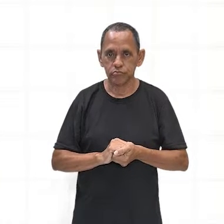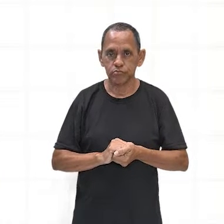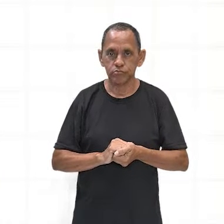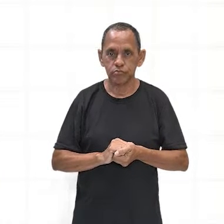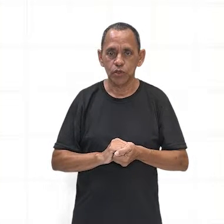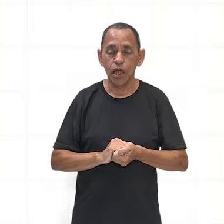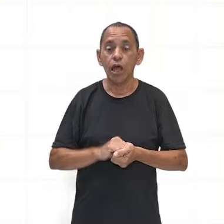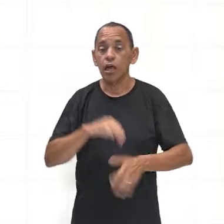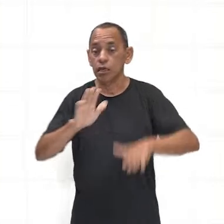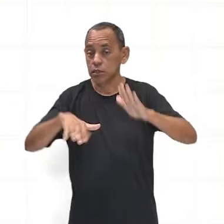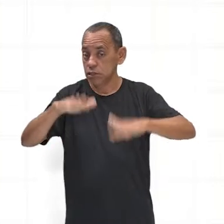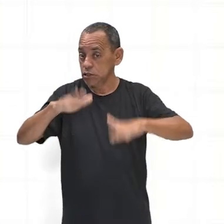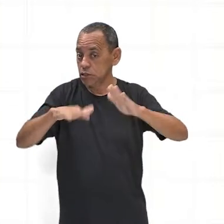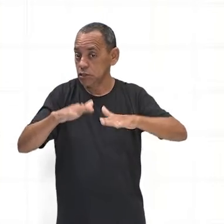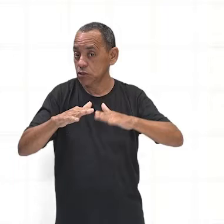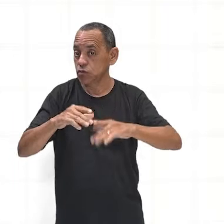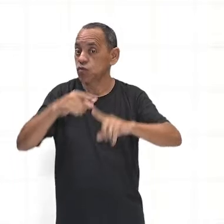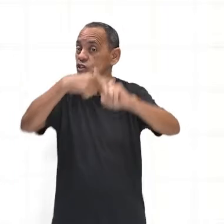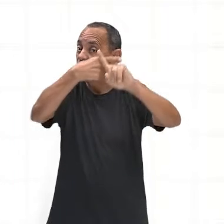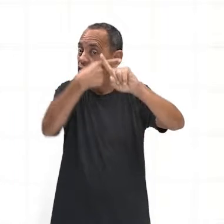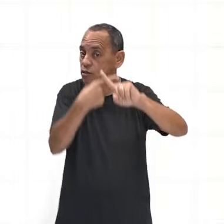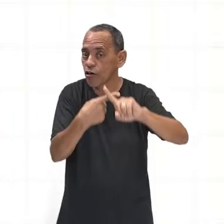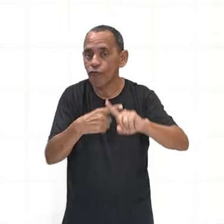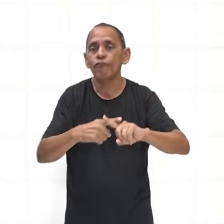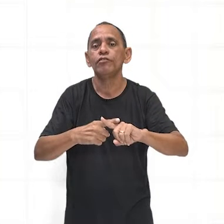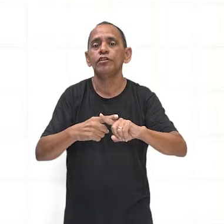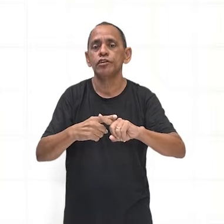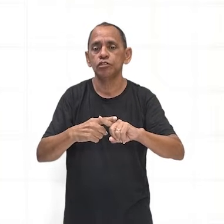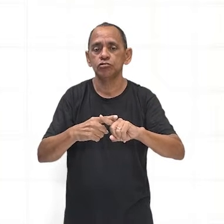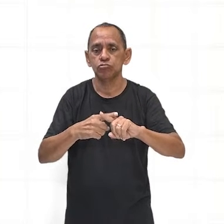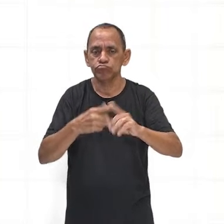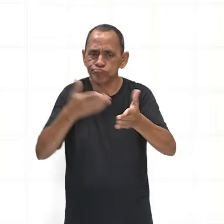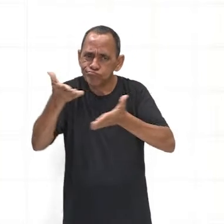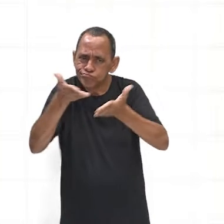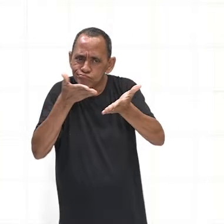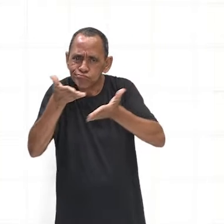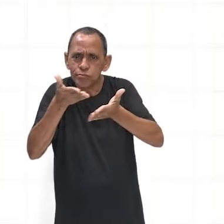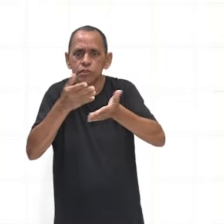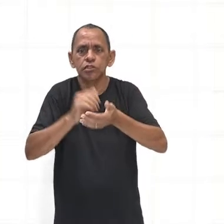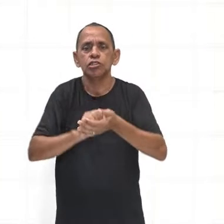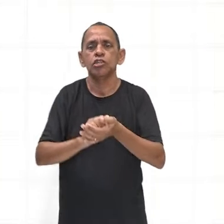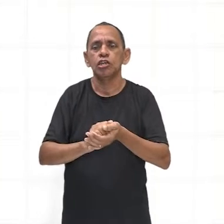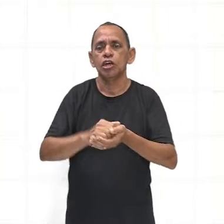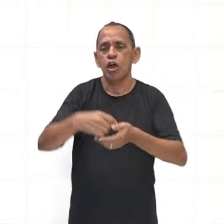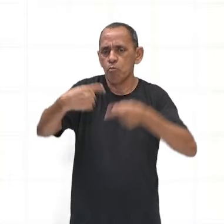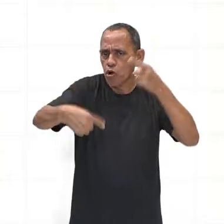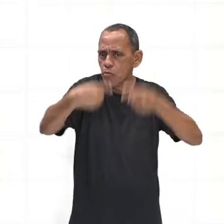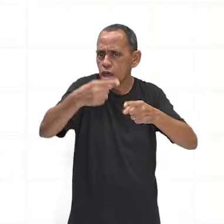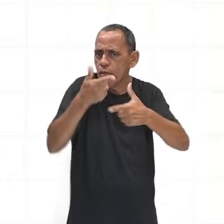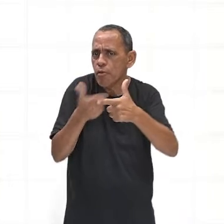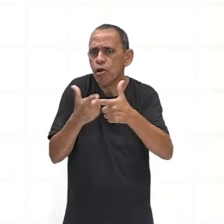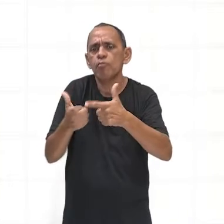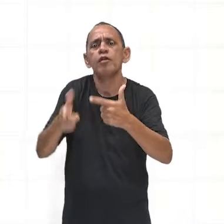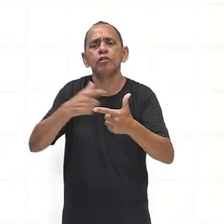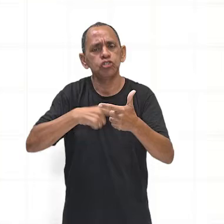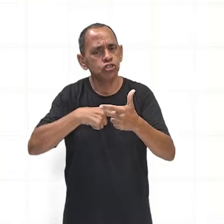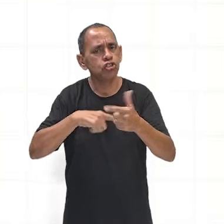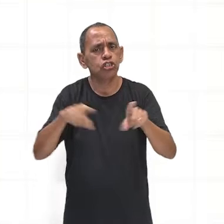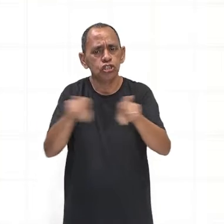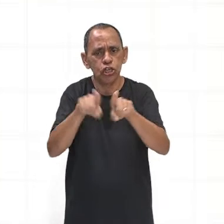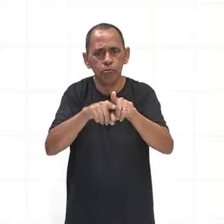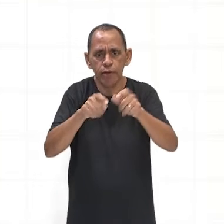em conflitos entre si. Isso mesmo, olha só, isso significa que havia, então,